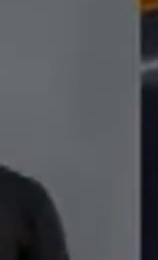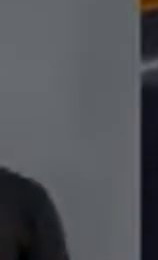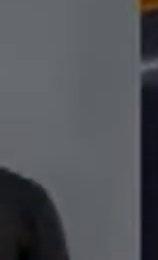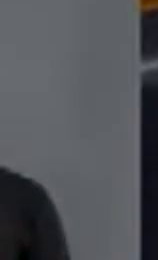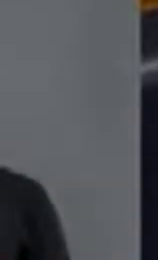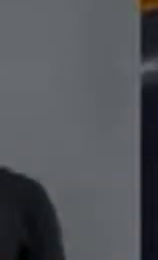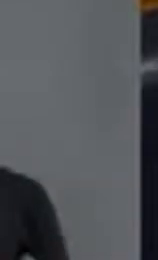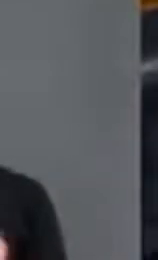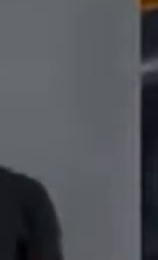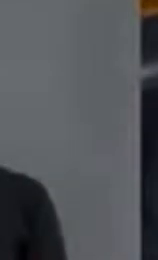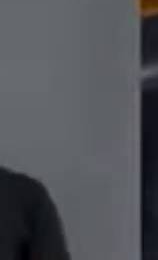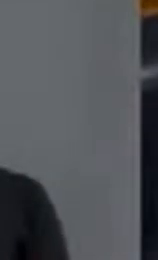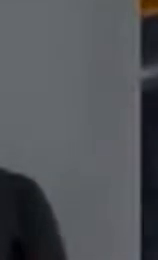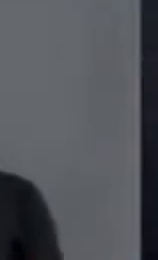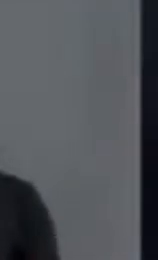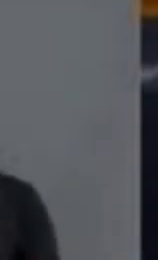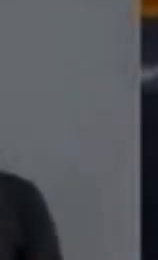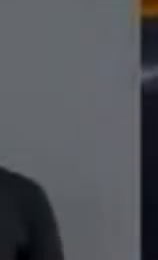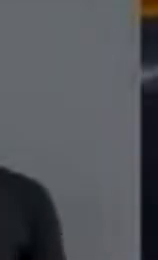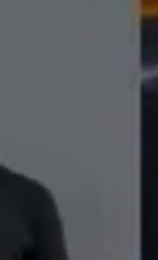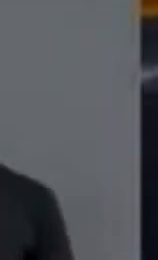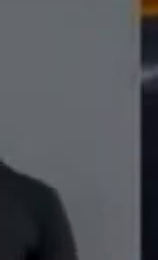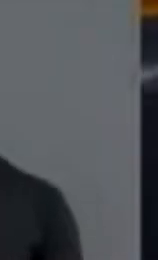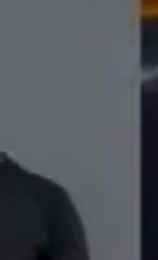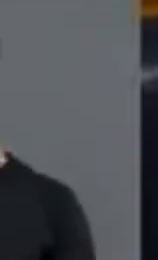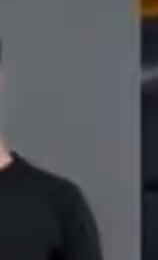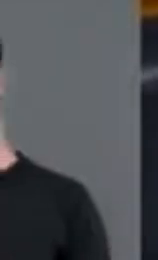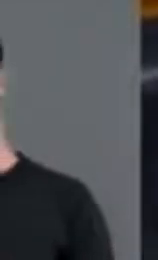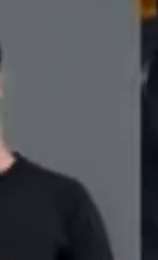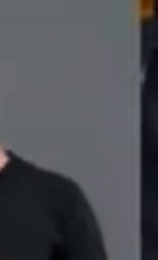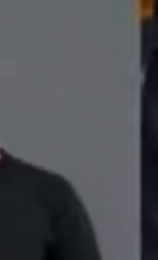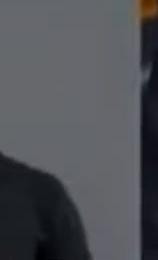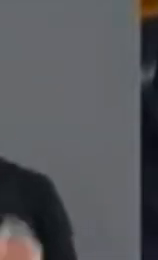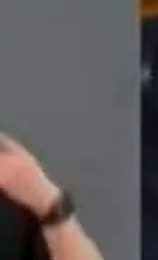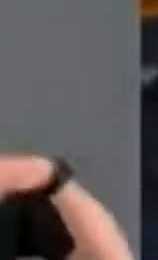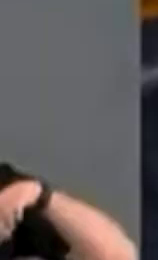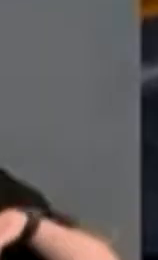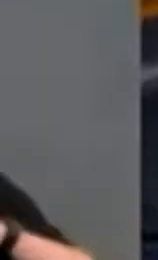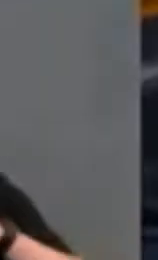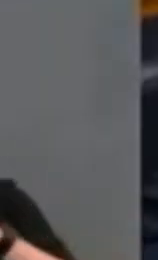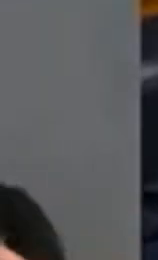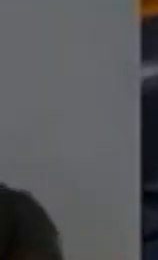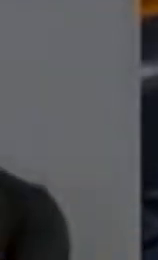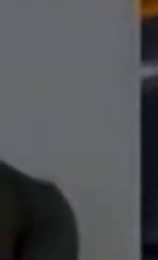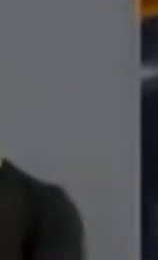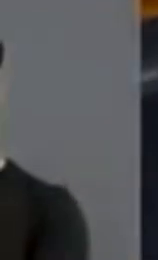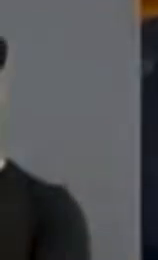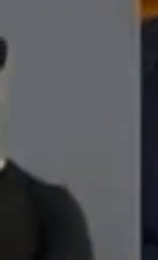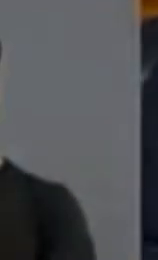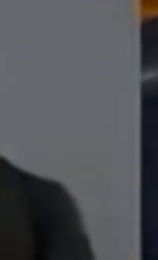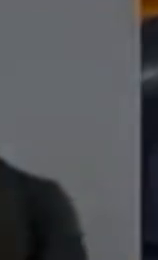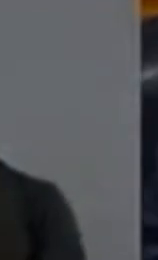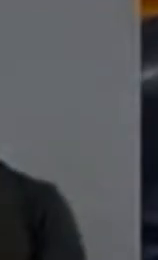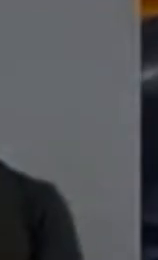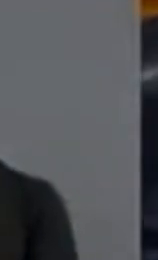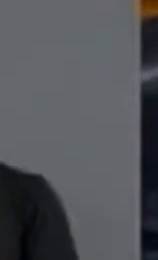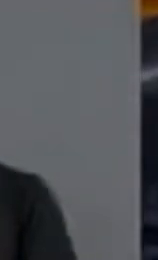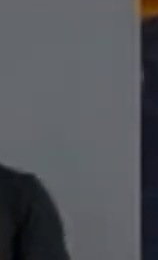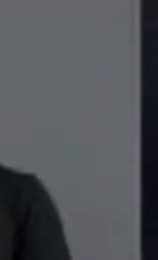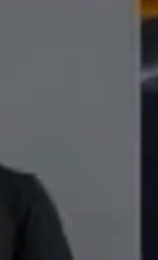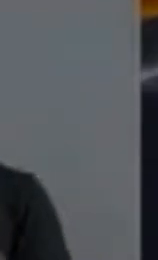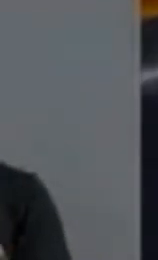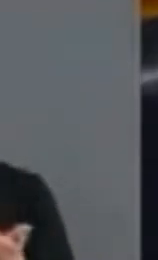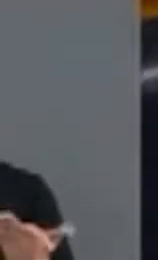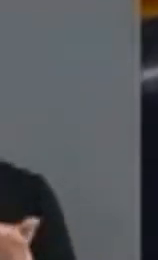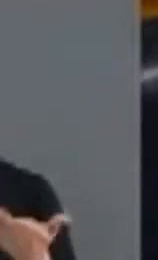reproduzir a crueldade do seu maior dirigente. Esse que está aqui sendo depoente hoje,